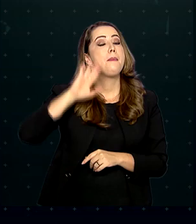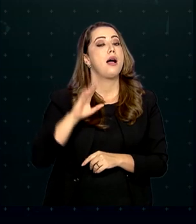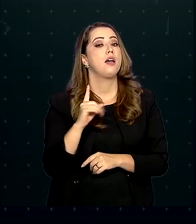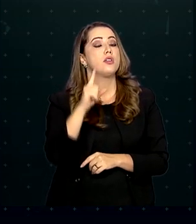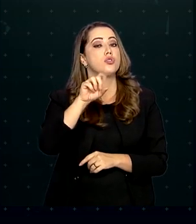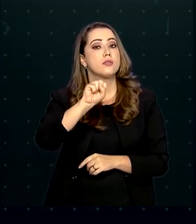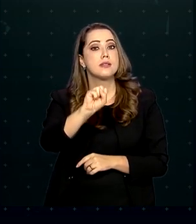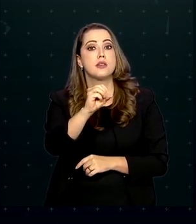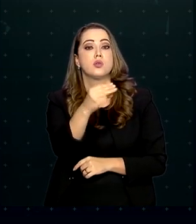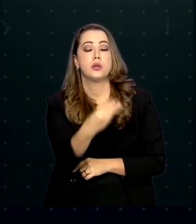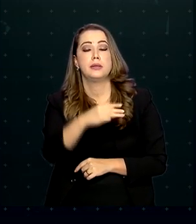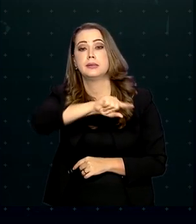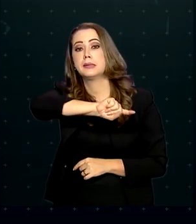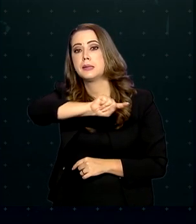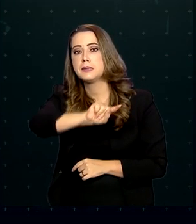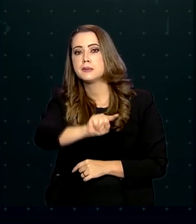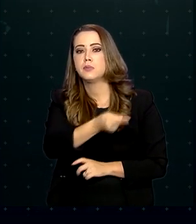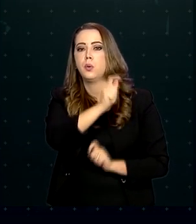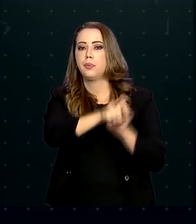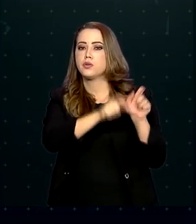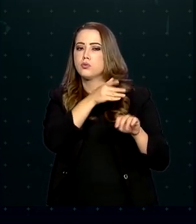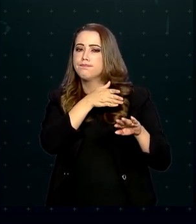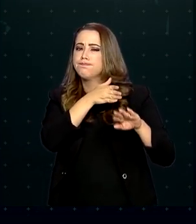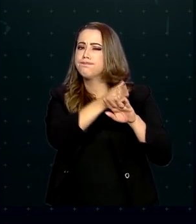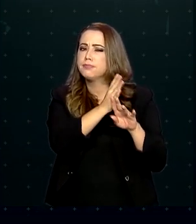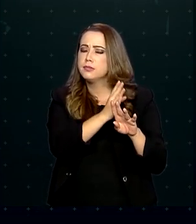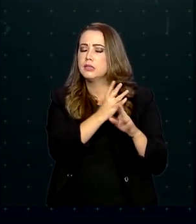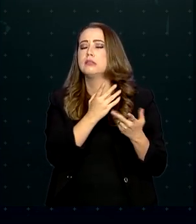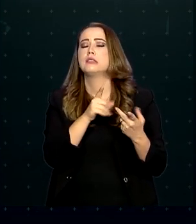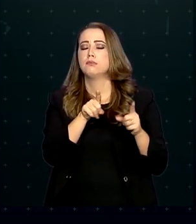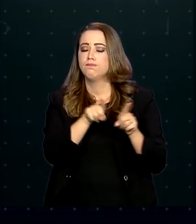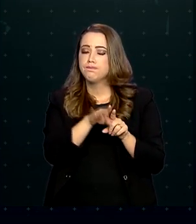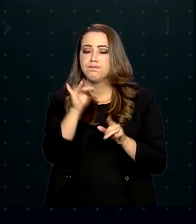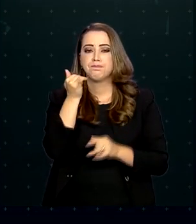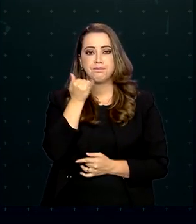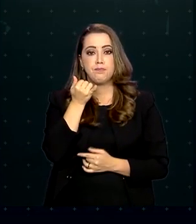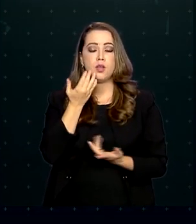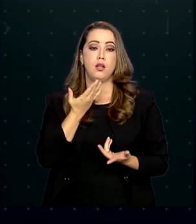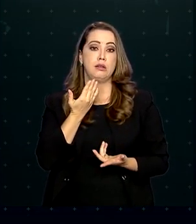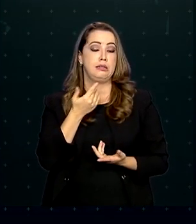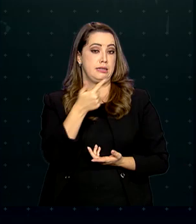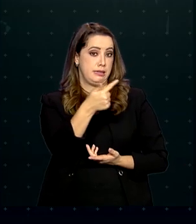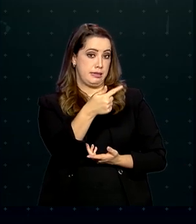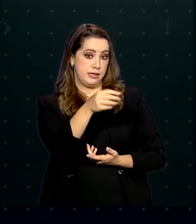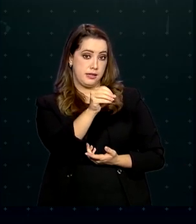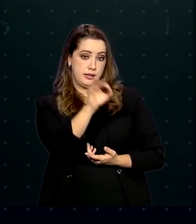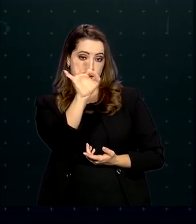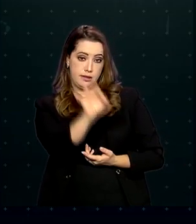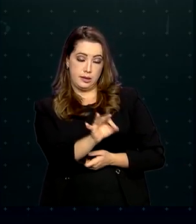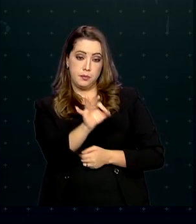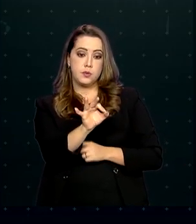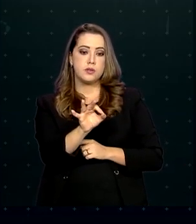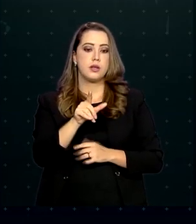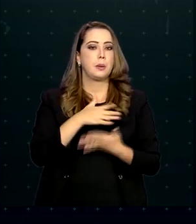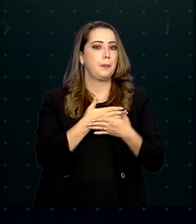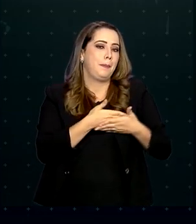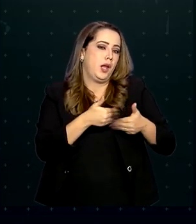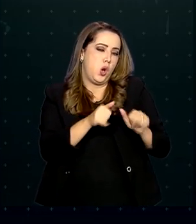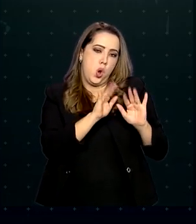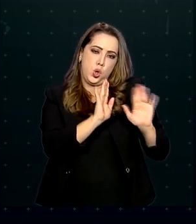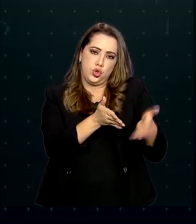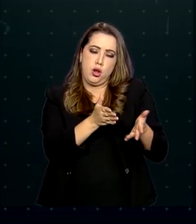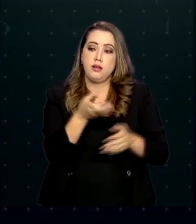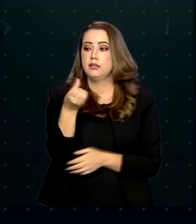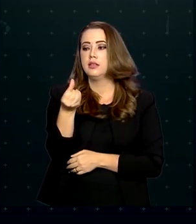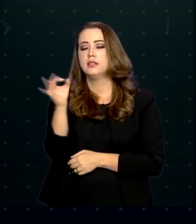pacientes entraram na lista. Segundo o SUS, 70% deles apresentaram melhora e